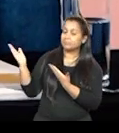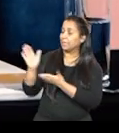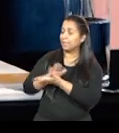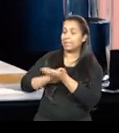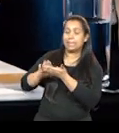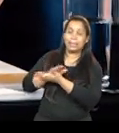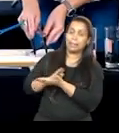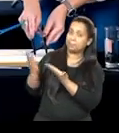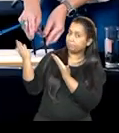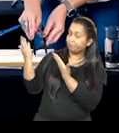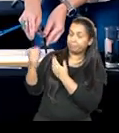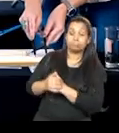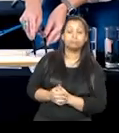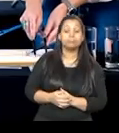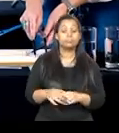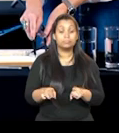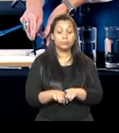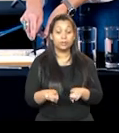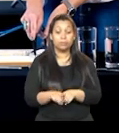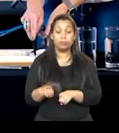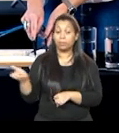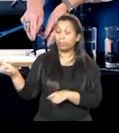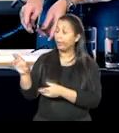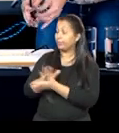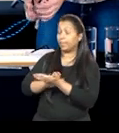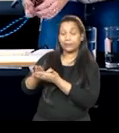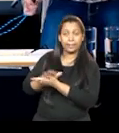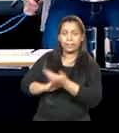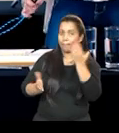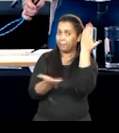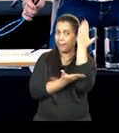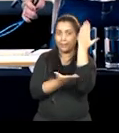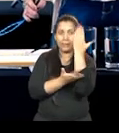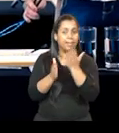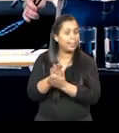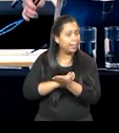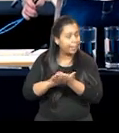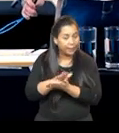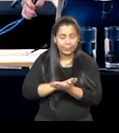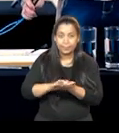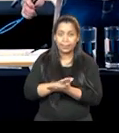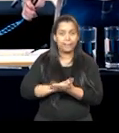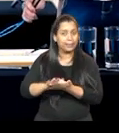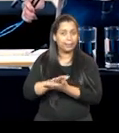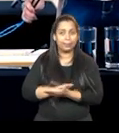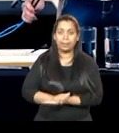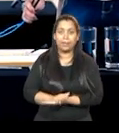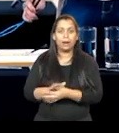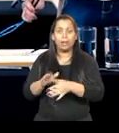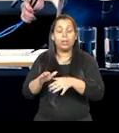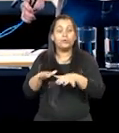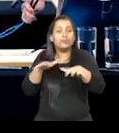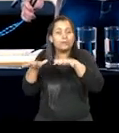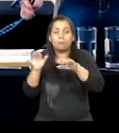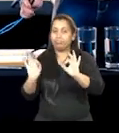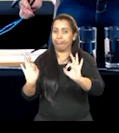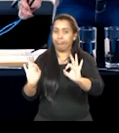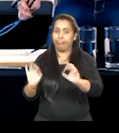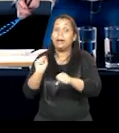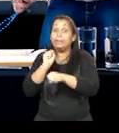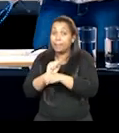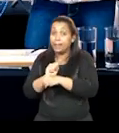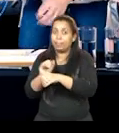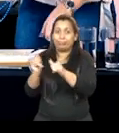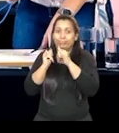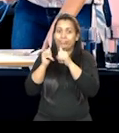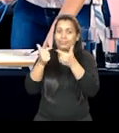Nada. E aqui também? Não acontece nada. A madeira é um isolante elétrico. Se nós testarmos o